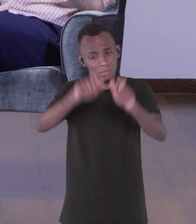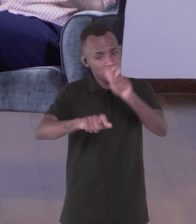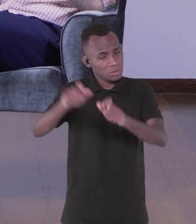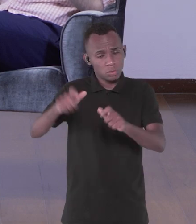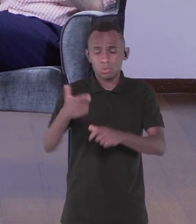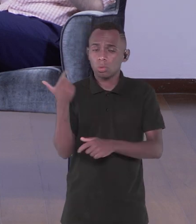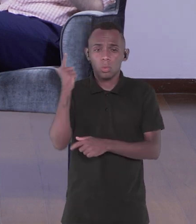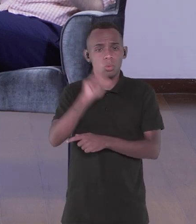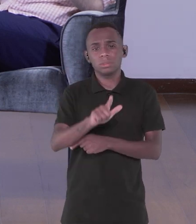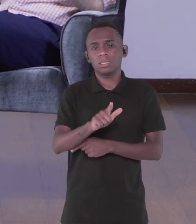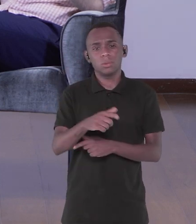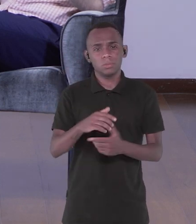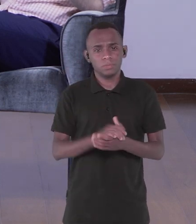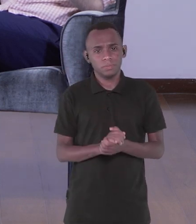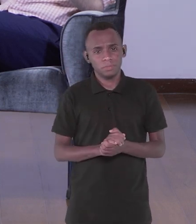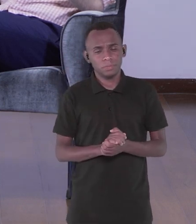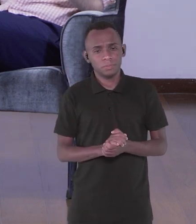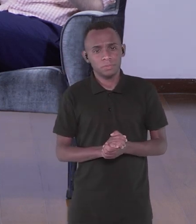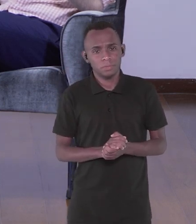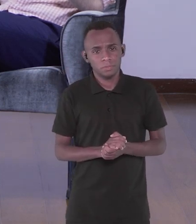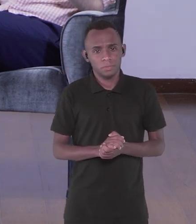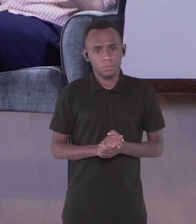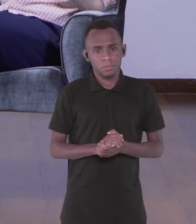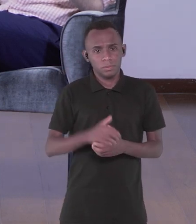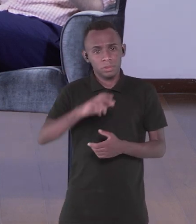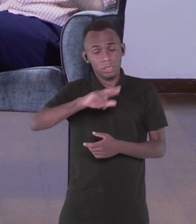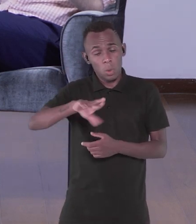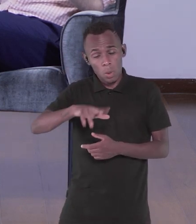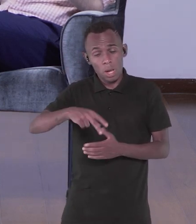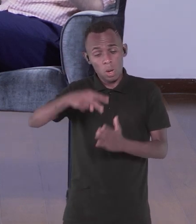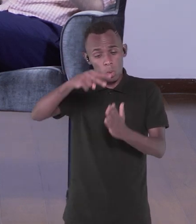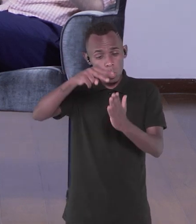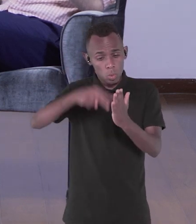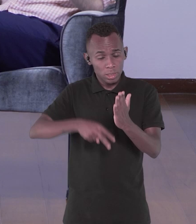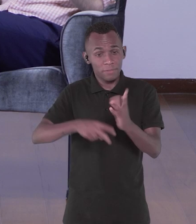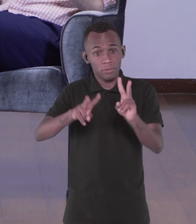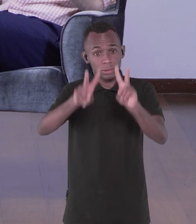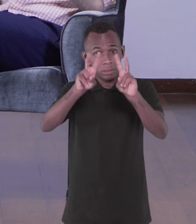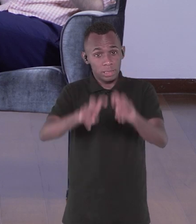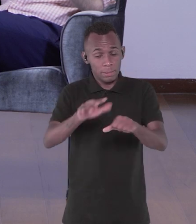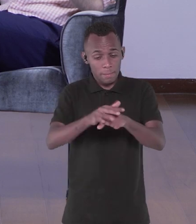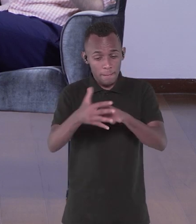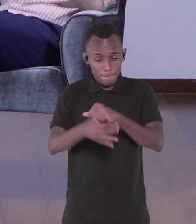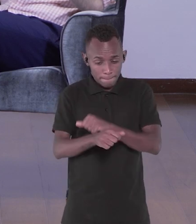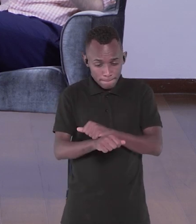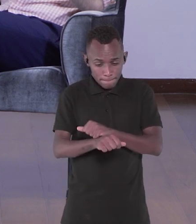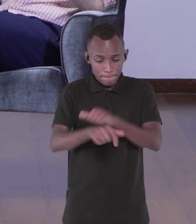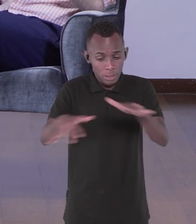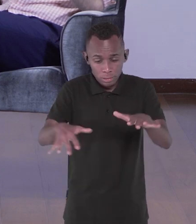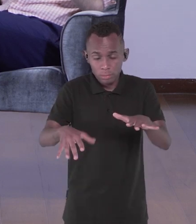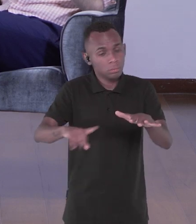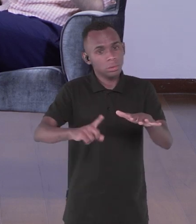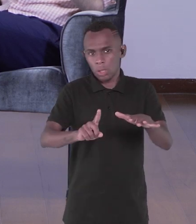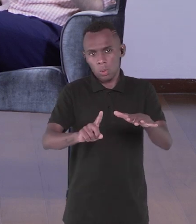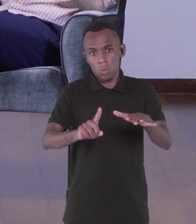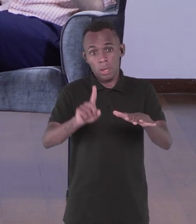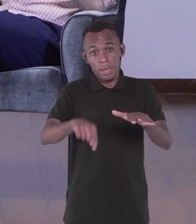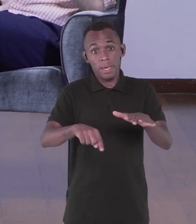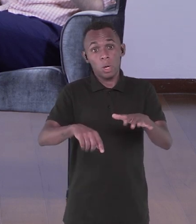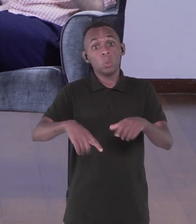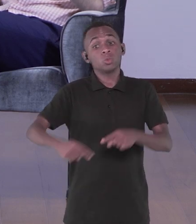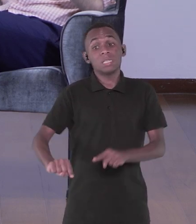resistiram. Esse não é um livro sobre a pandemia. Esse é um livro sobre nós, sobre os nossos